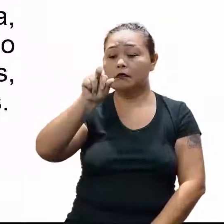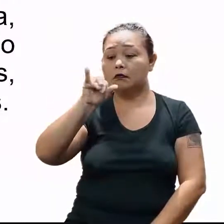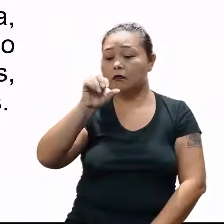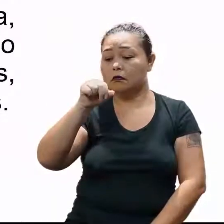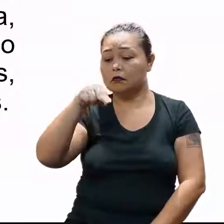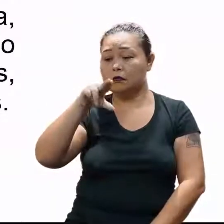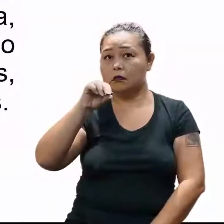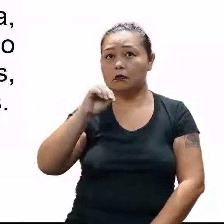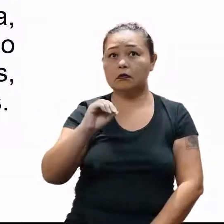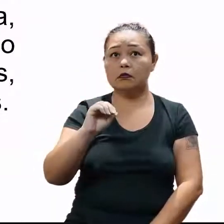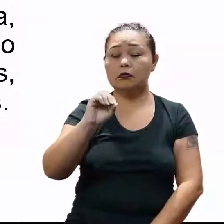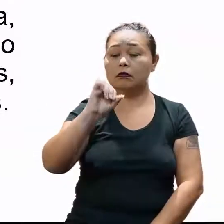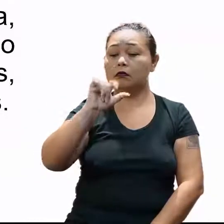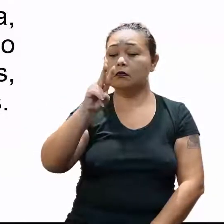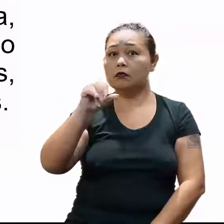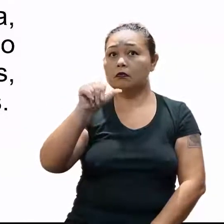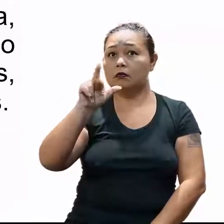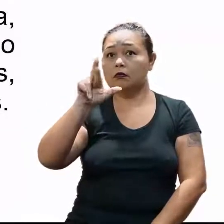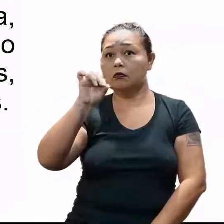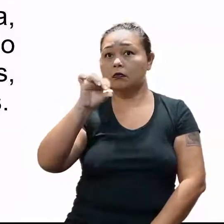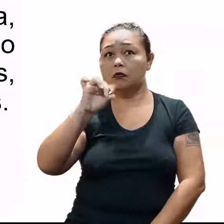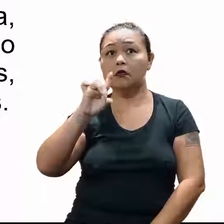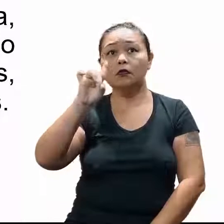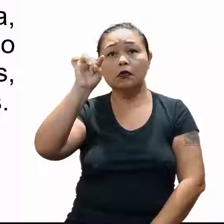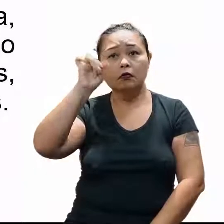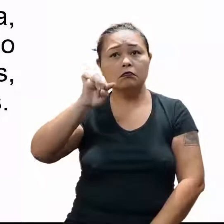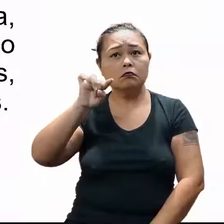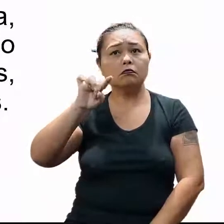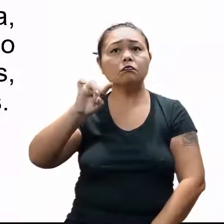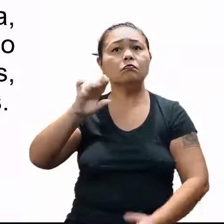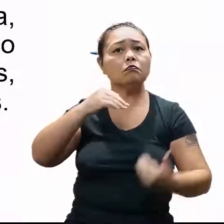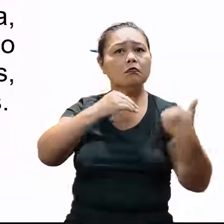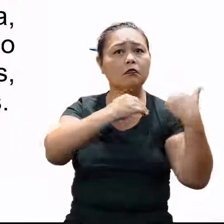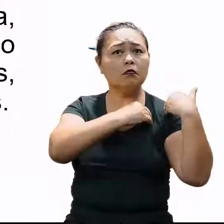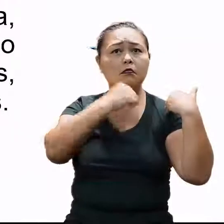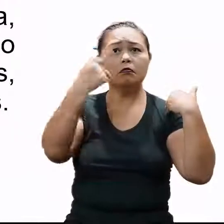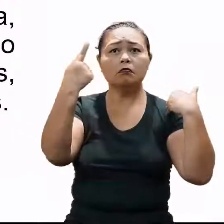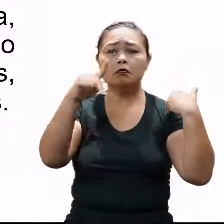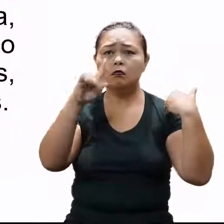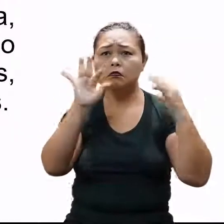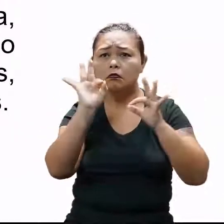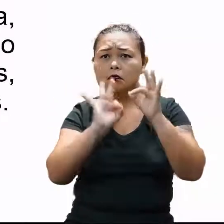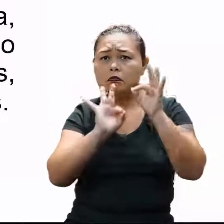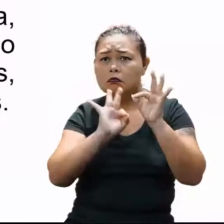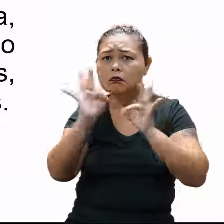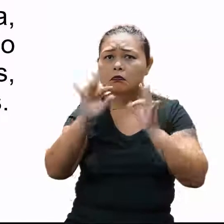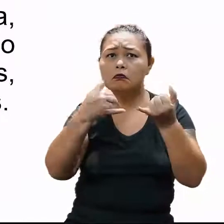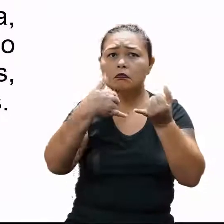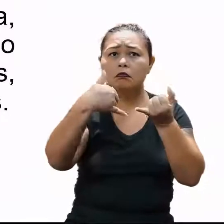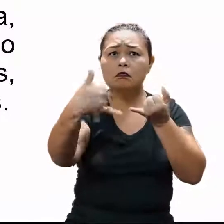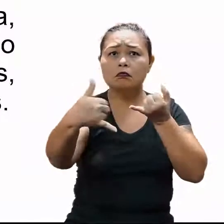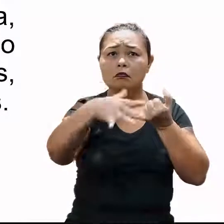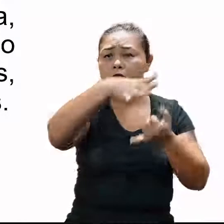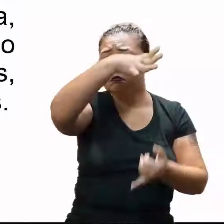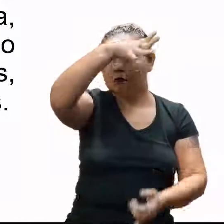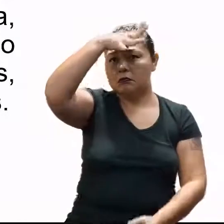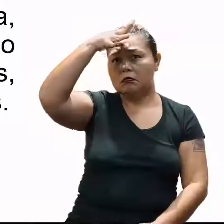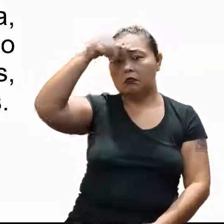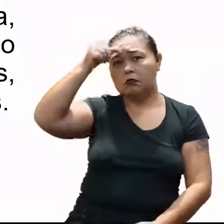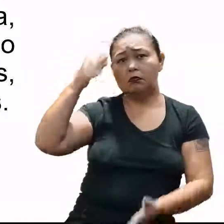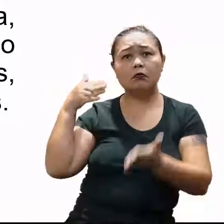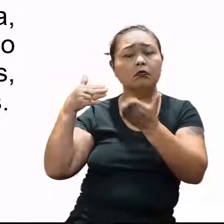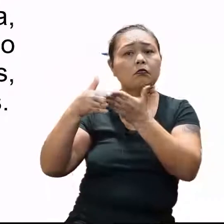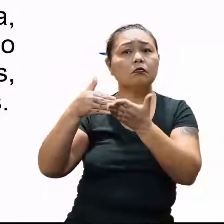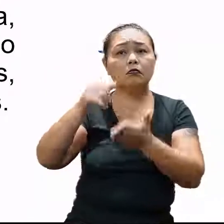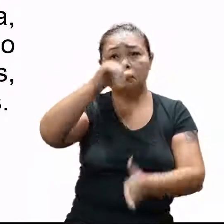encarregado para implantar linha telegráfica entre o Mato Grosso e o Amazonas, tendo como ponto de extremo a cidade de Cuiabá e Santo